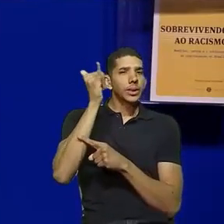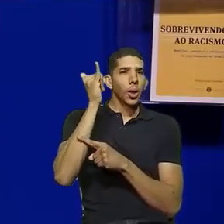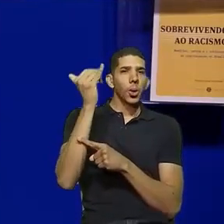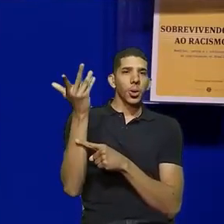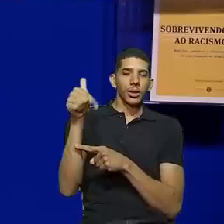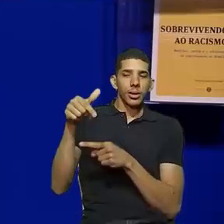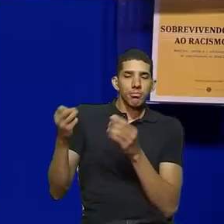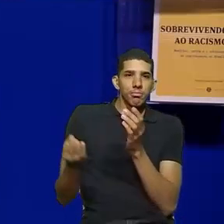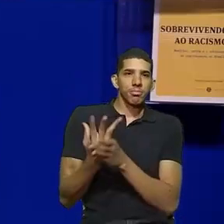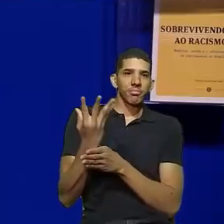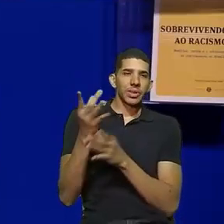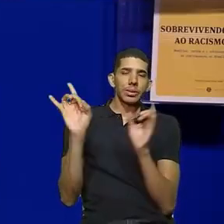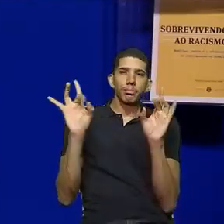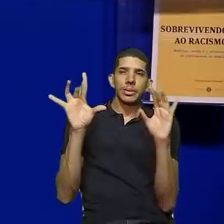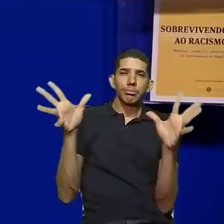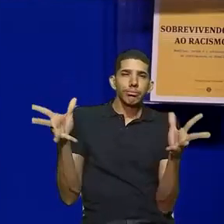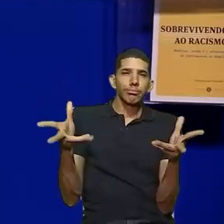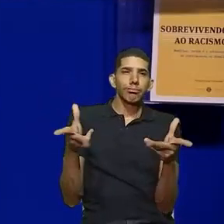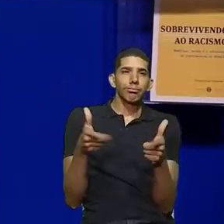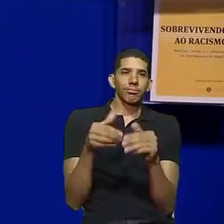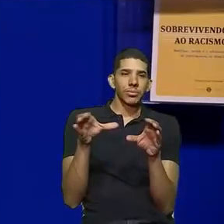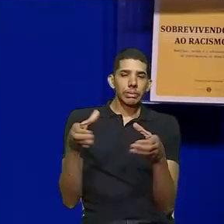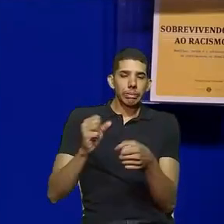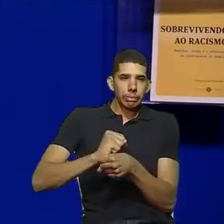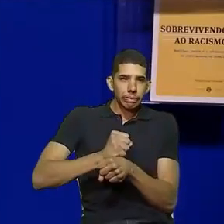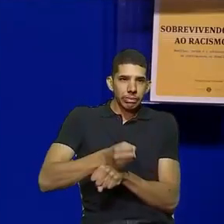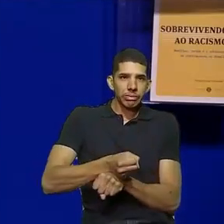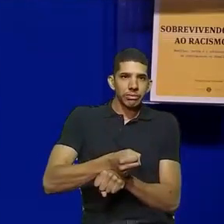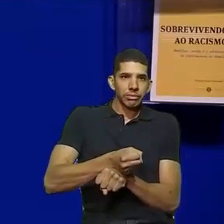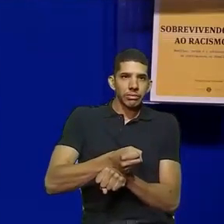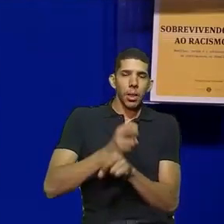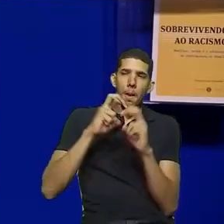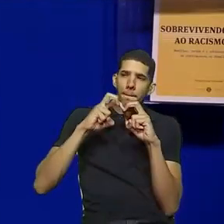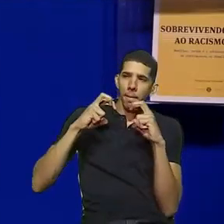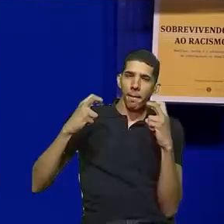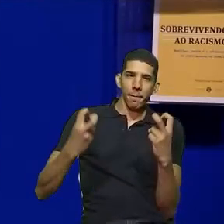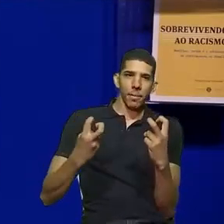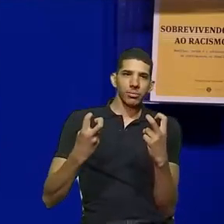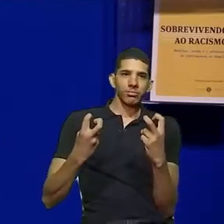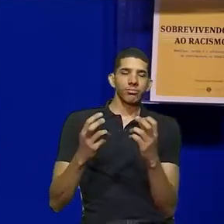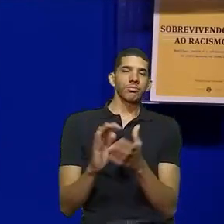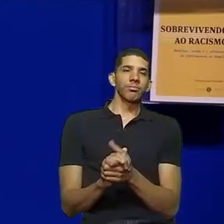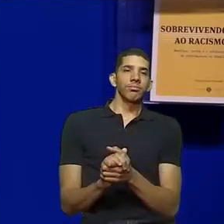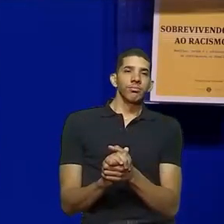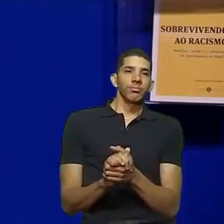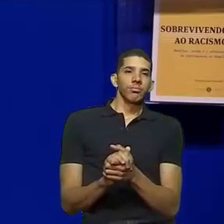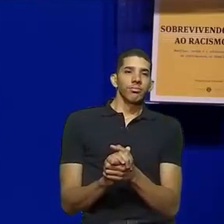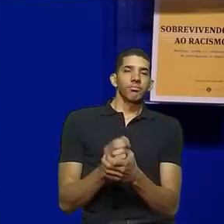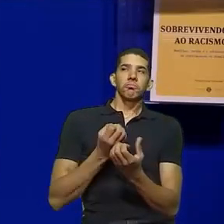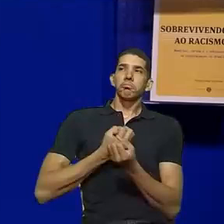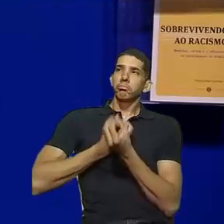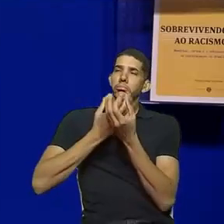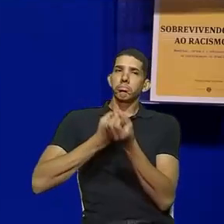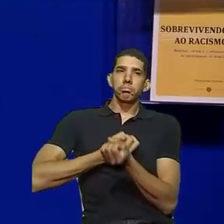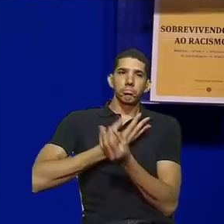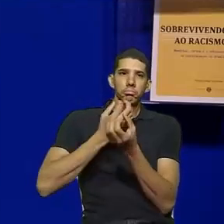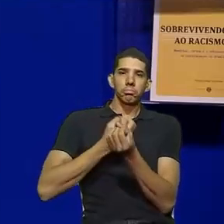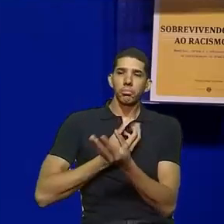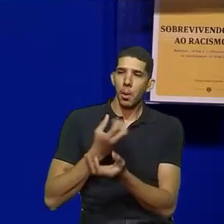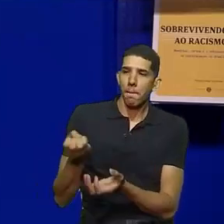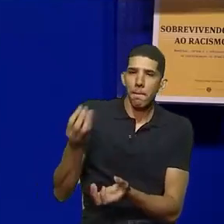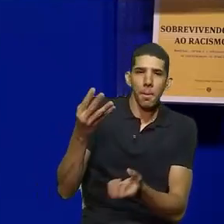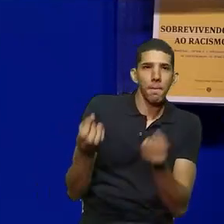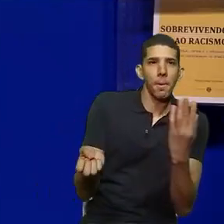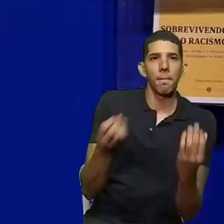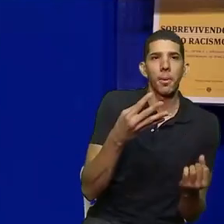pisávamos, e estarmos ali, ao redor de um fogo de histórias que produziam brasas e luzes no canto de